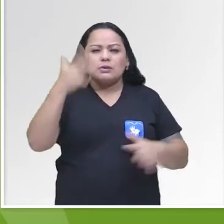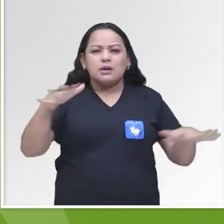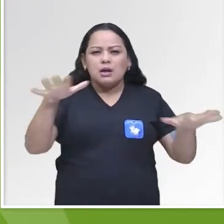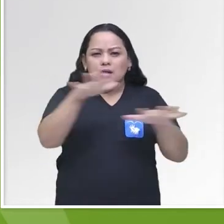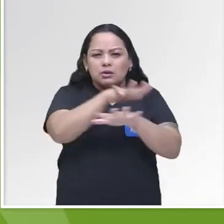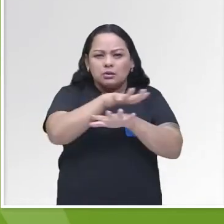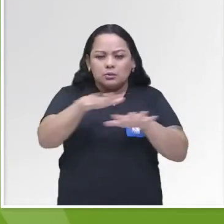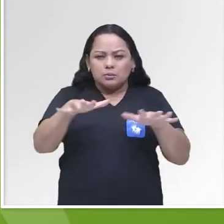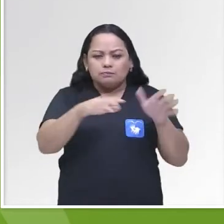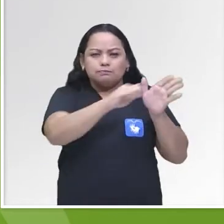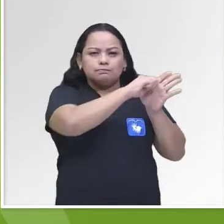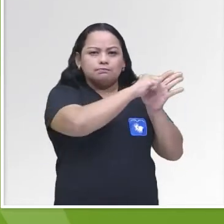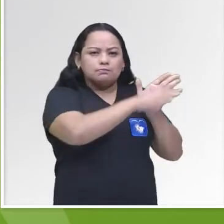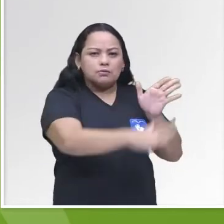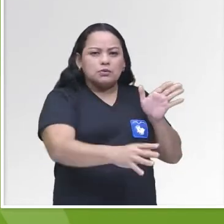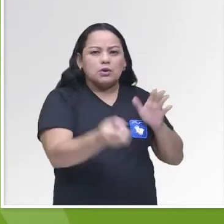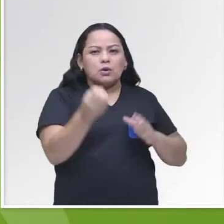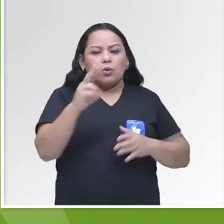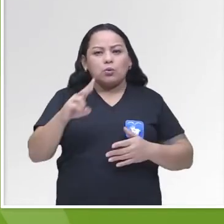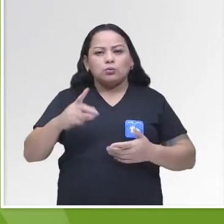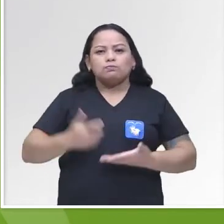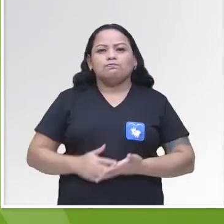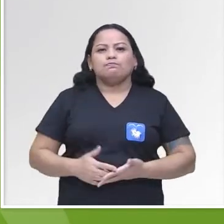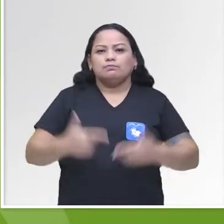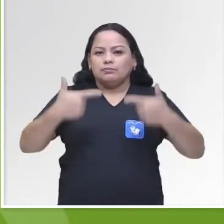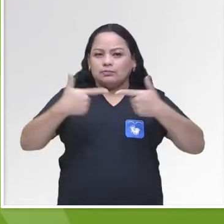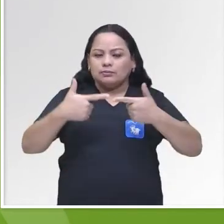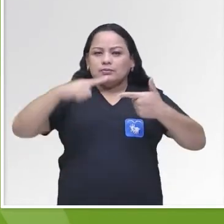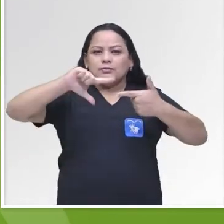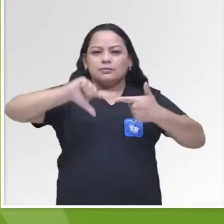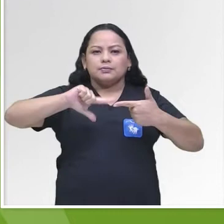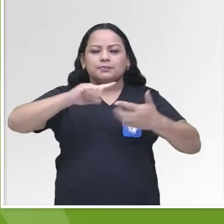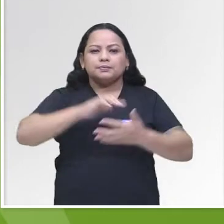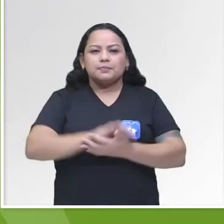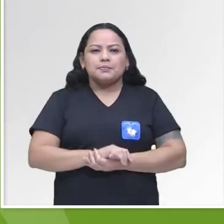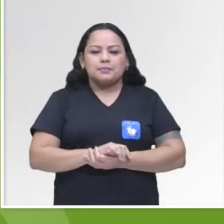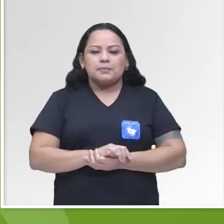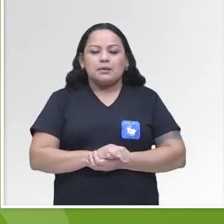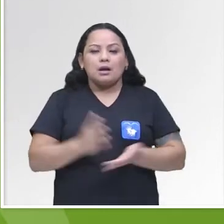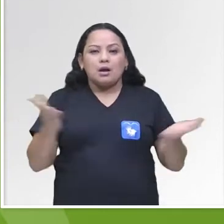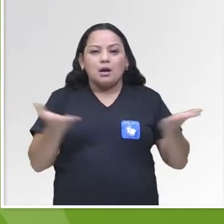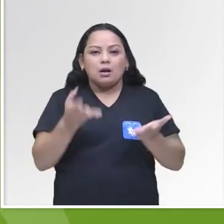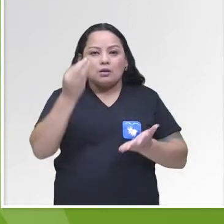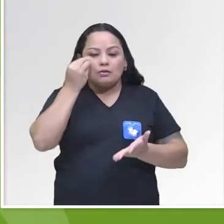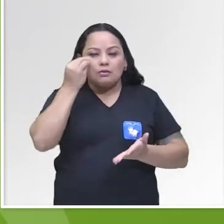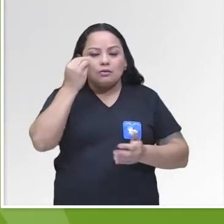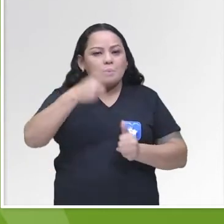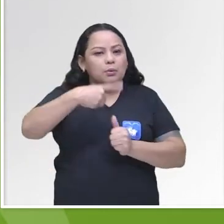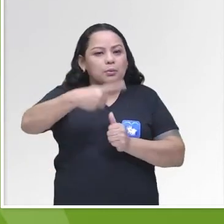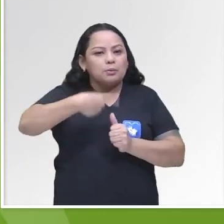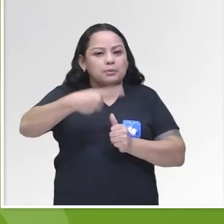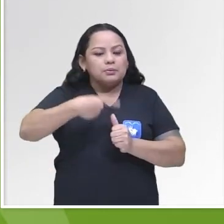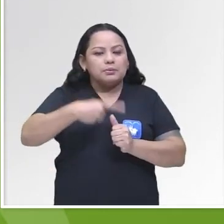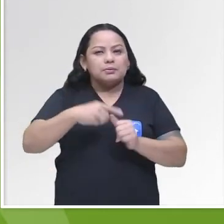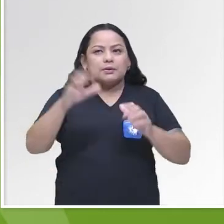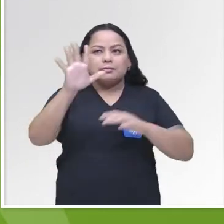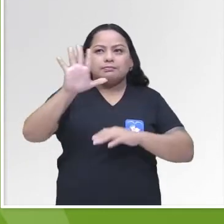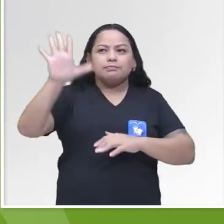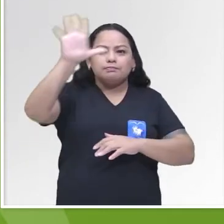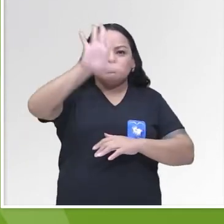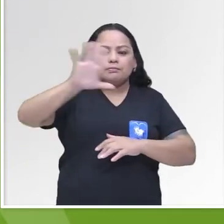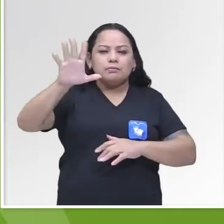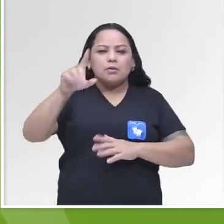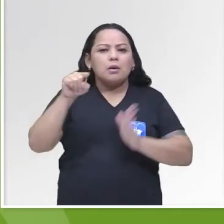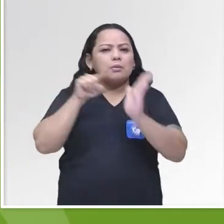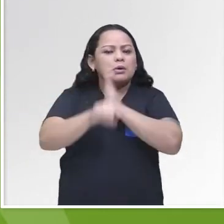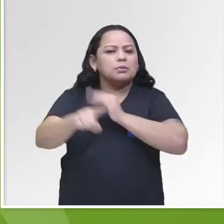isomeria geométrica ou cis trans, tá bom? Tá, vamos analisar o primeiro composto. Primeira